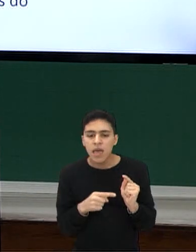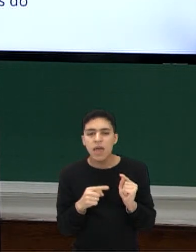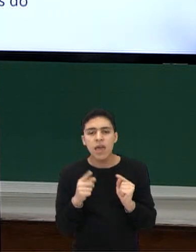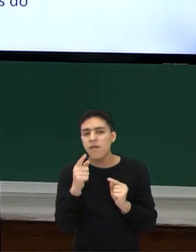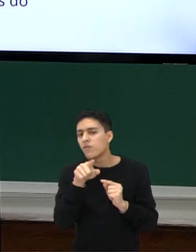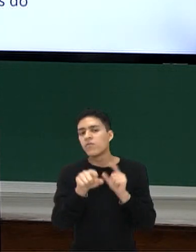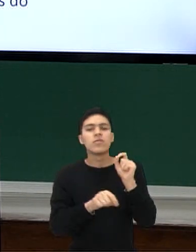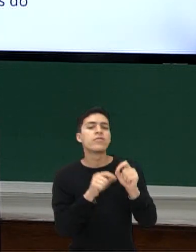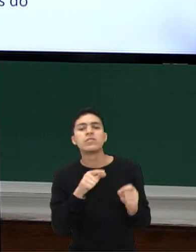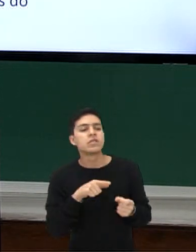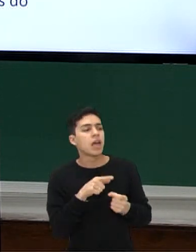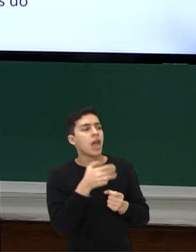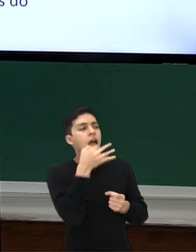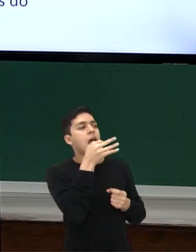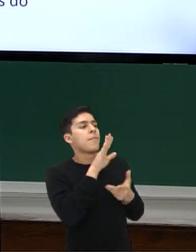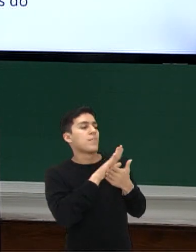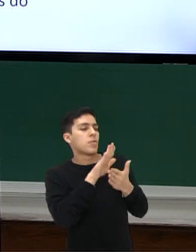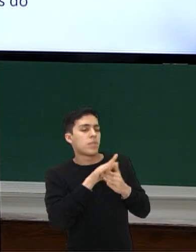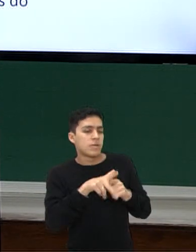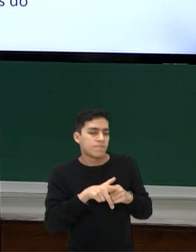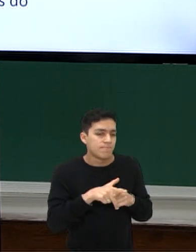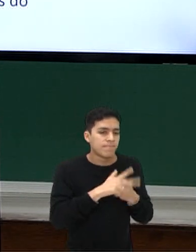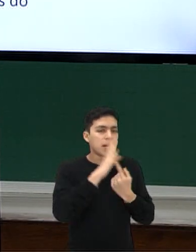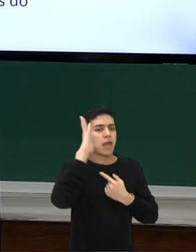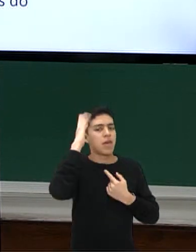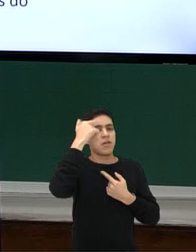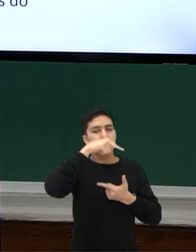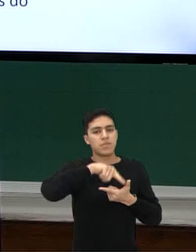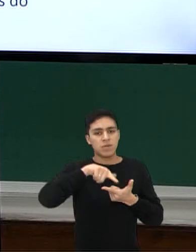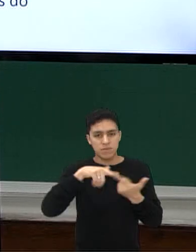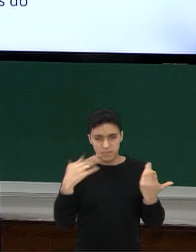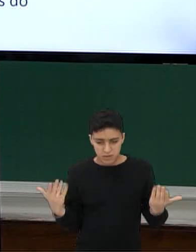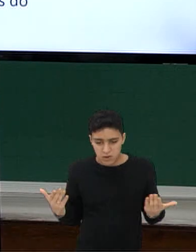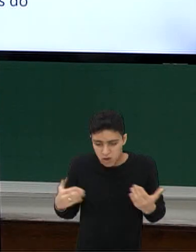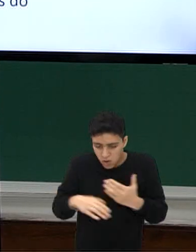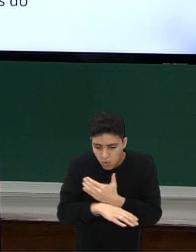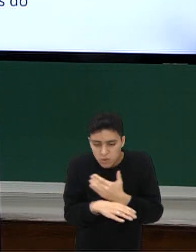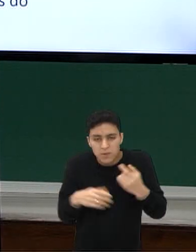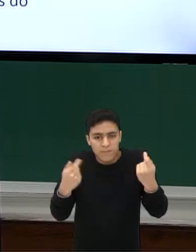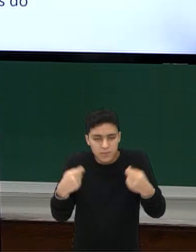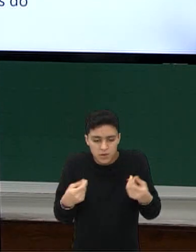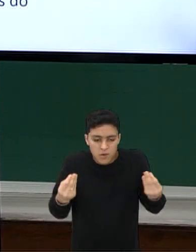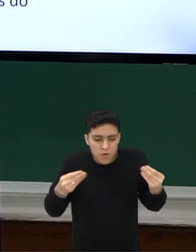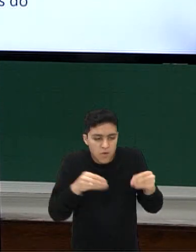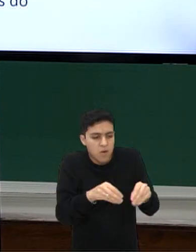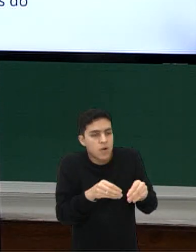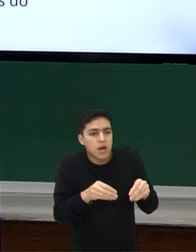da tua redação, tá? Ou seja, na conclusão você tem que fazer uma intervenção